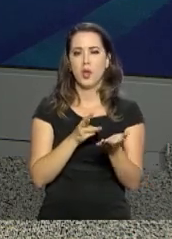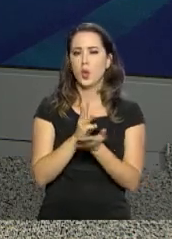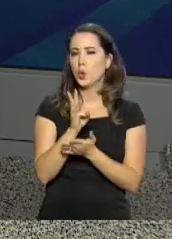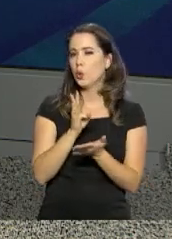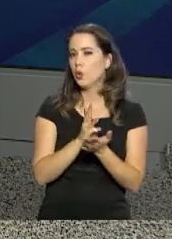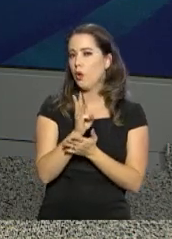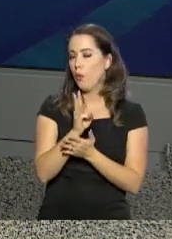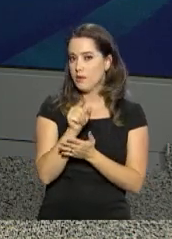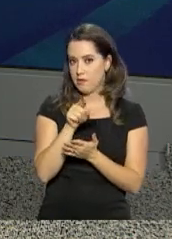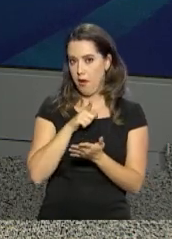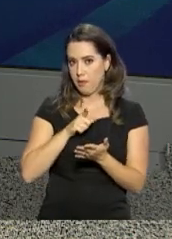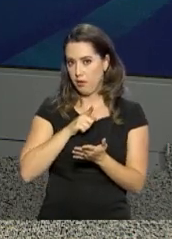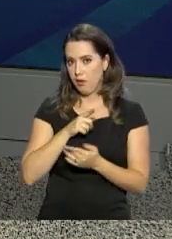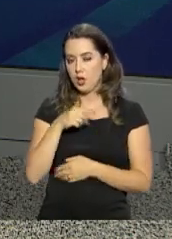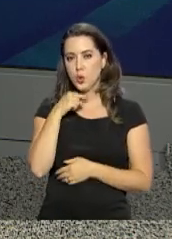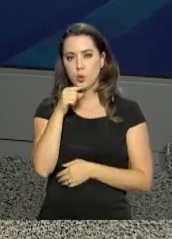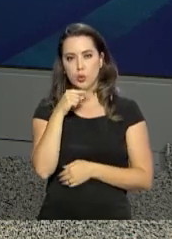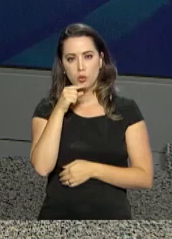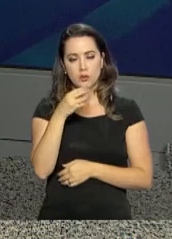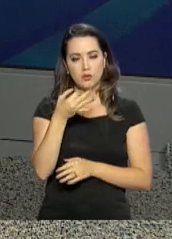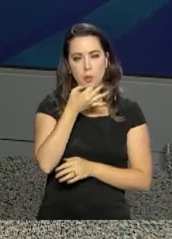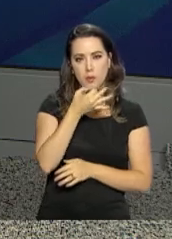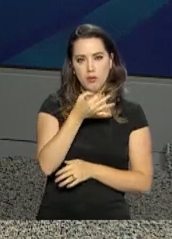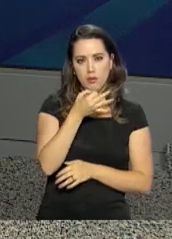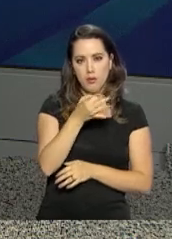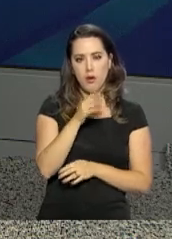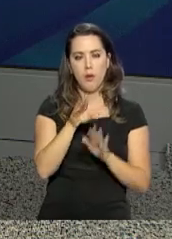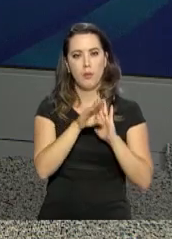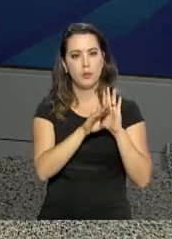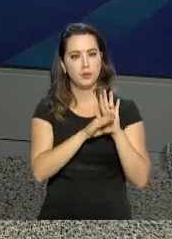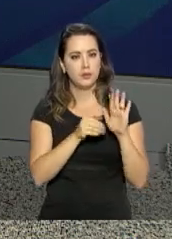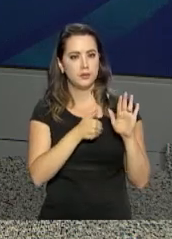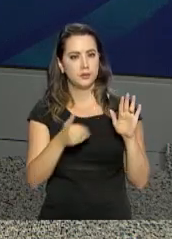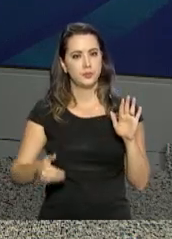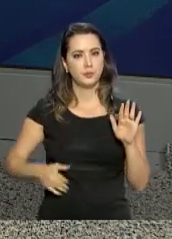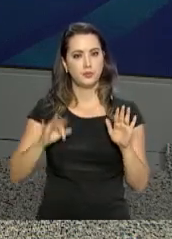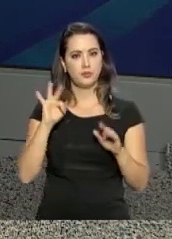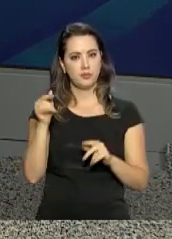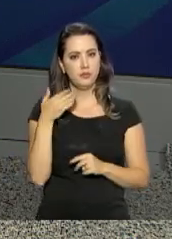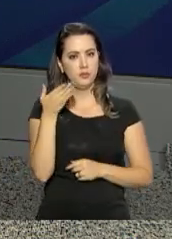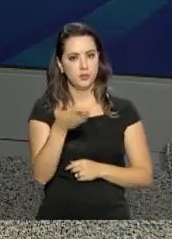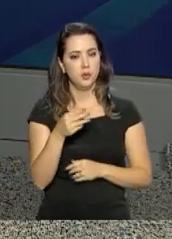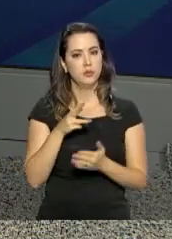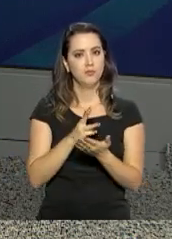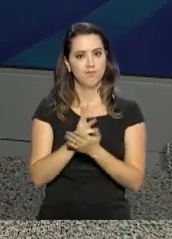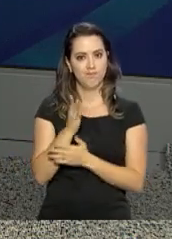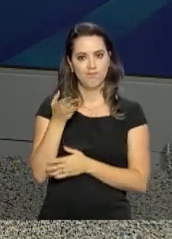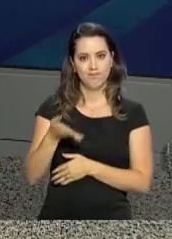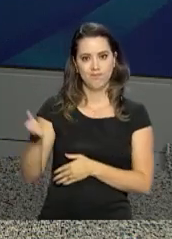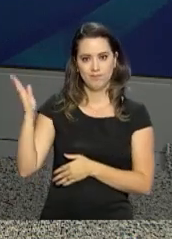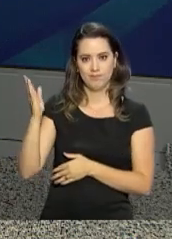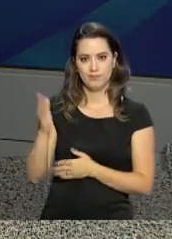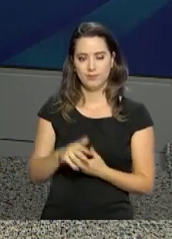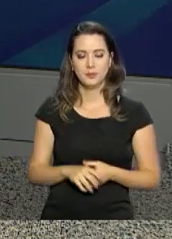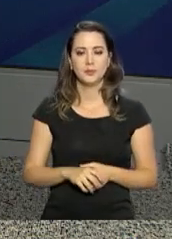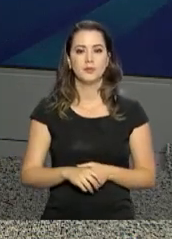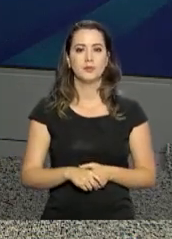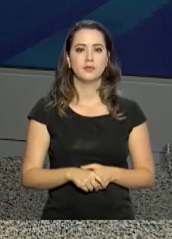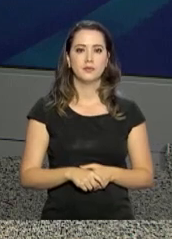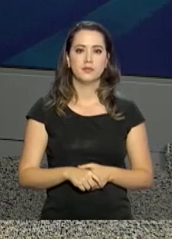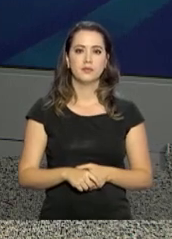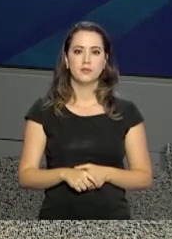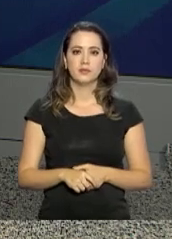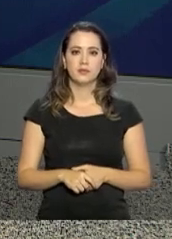de reportagens e dúvidas sobre programas e ações do governo federal para o nosso hatzaki e anote aí é o 9